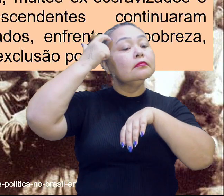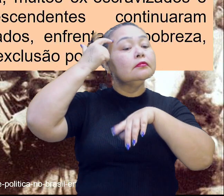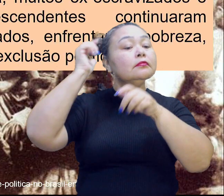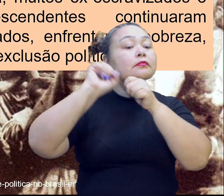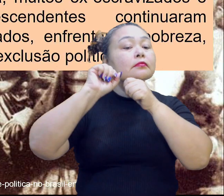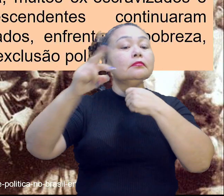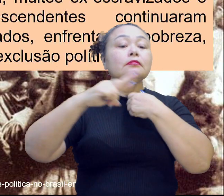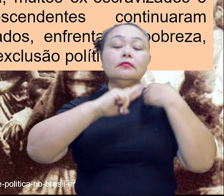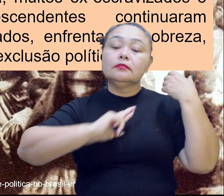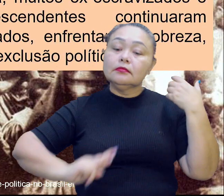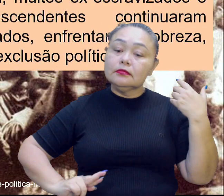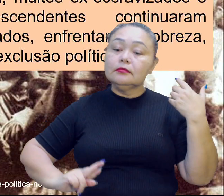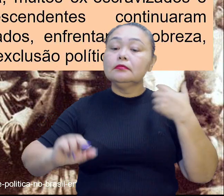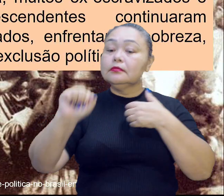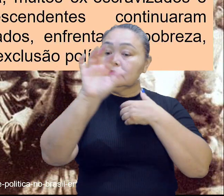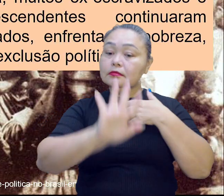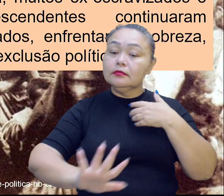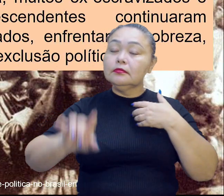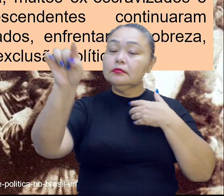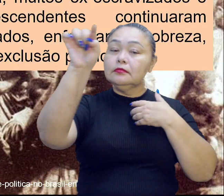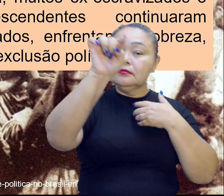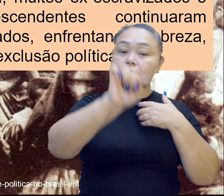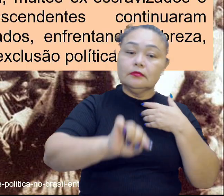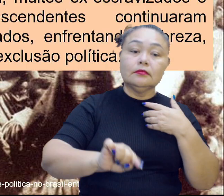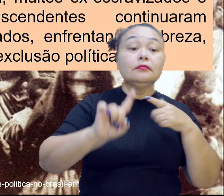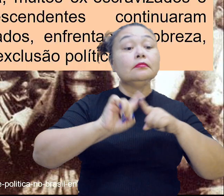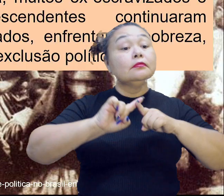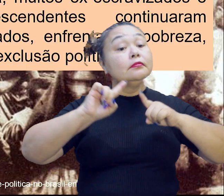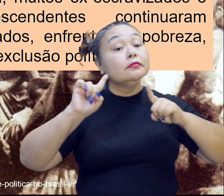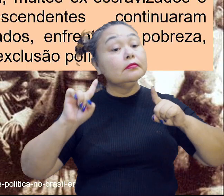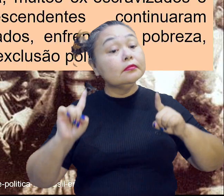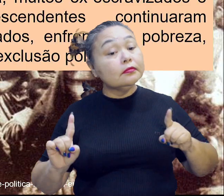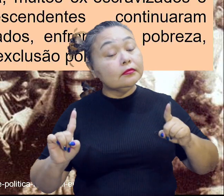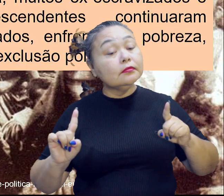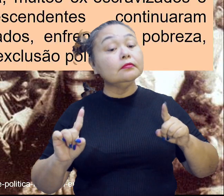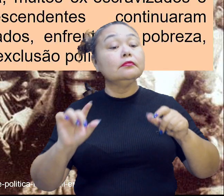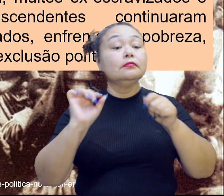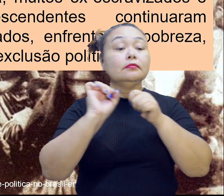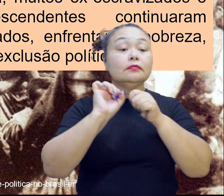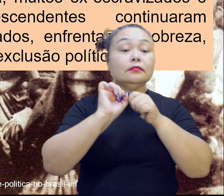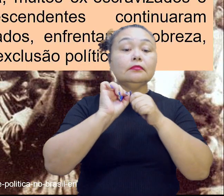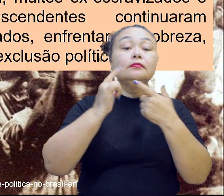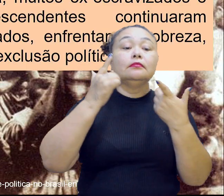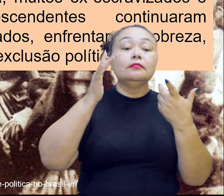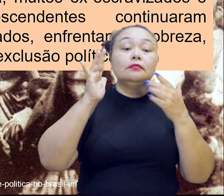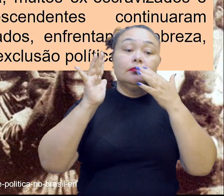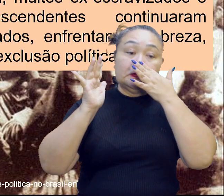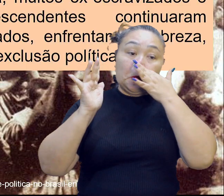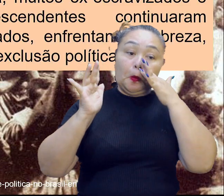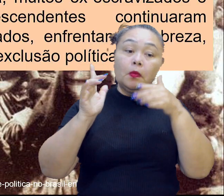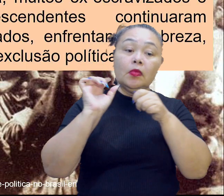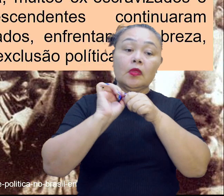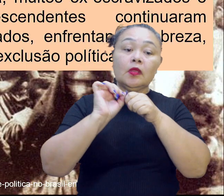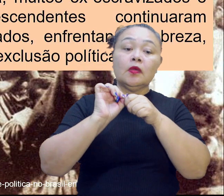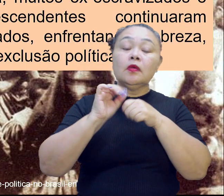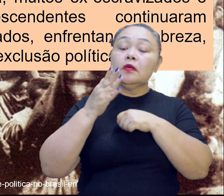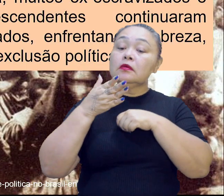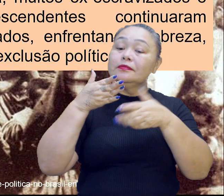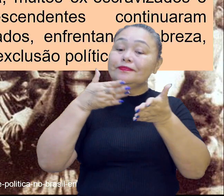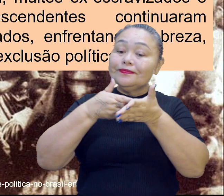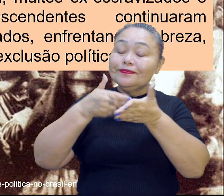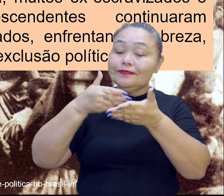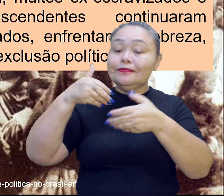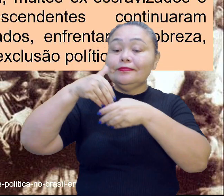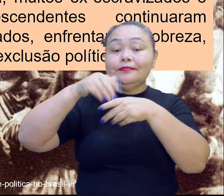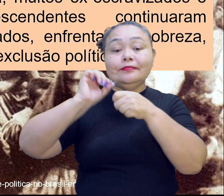era bastante limitada. Mulheres, analfabetos, soldados rasos, religiosos de ordens monásticas